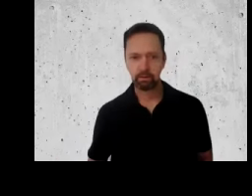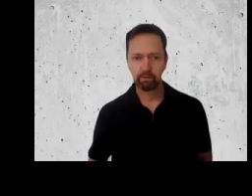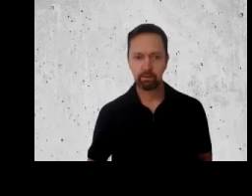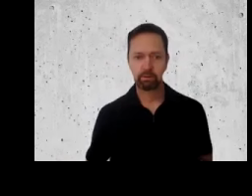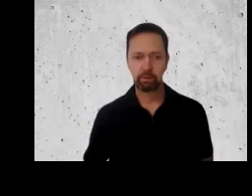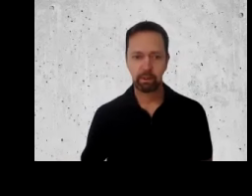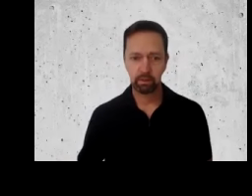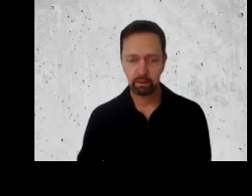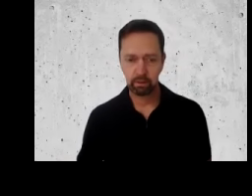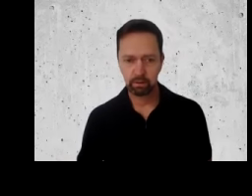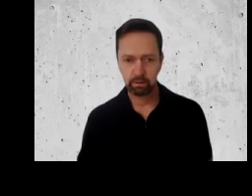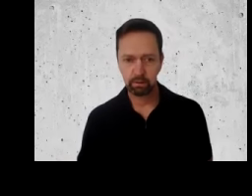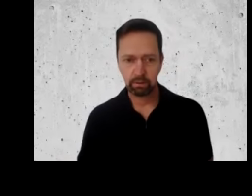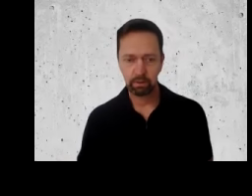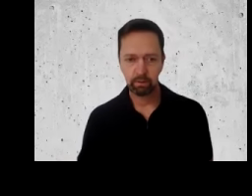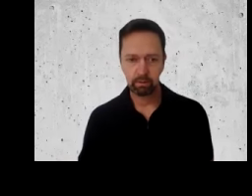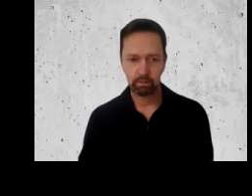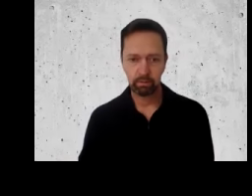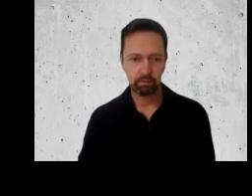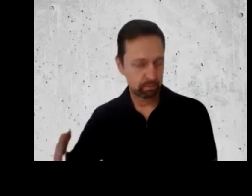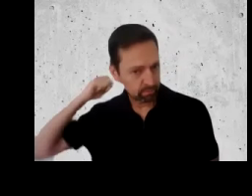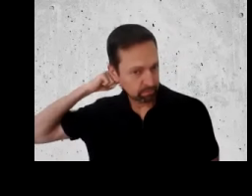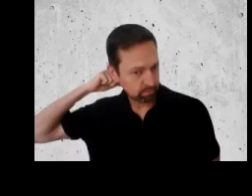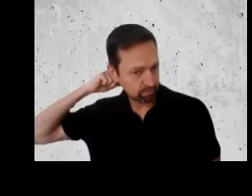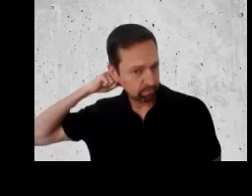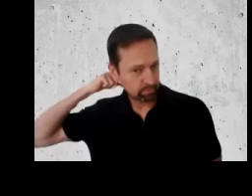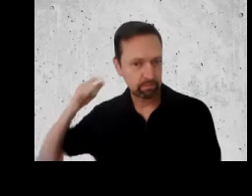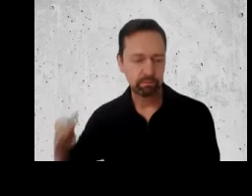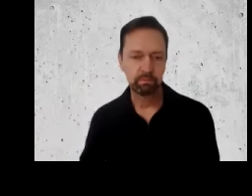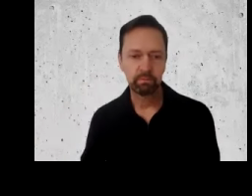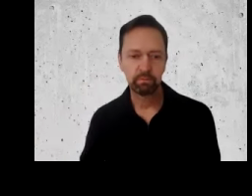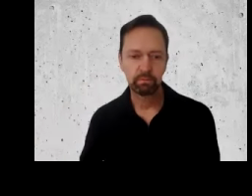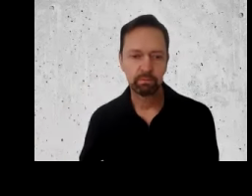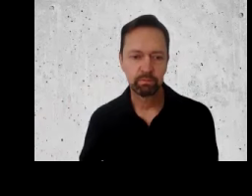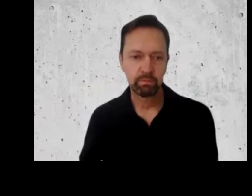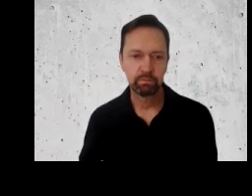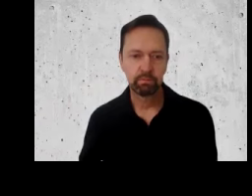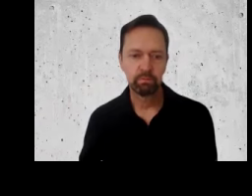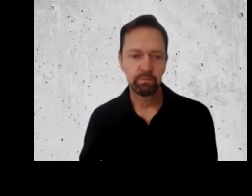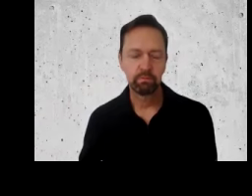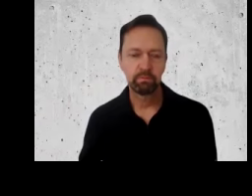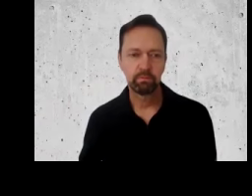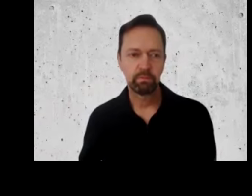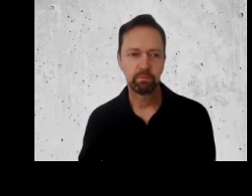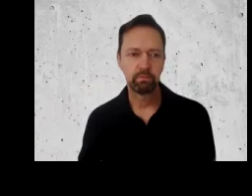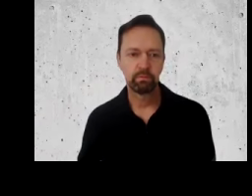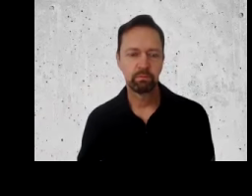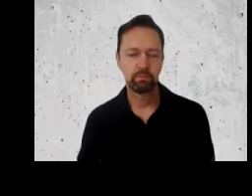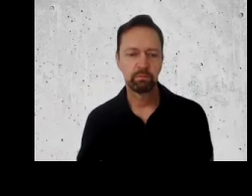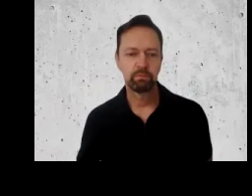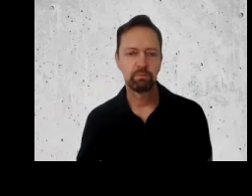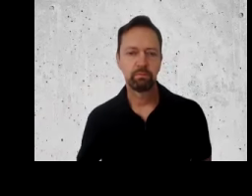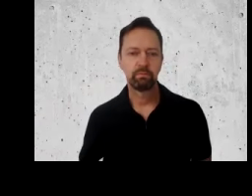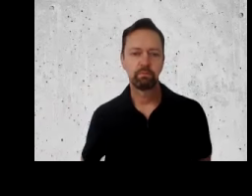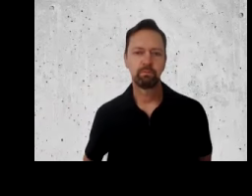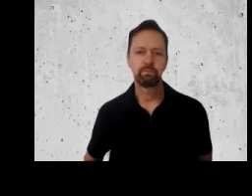Professor, o Bernardo, ele mandou mensagem aqui, parece que quando você chamou ele abriu a câmera e o Teams travou,